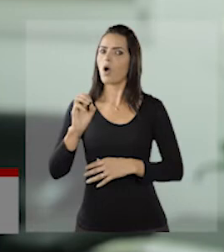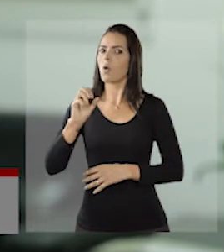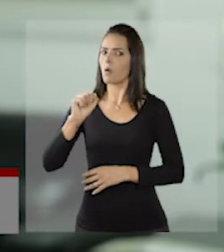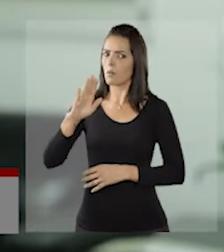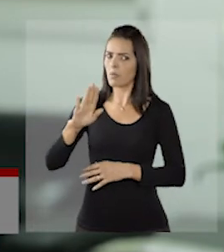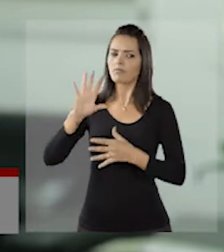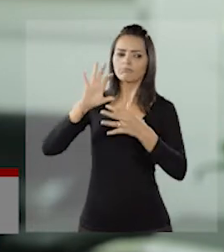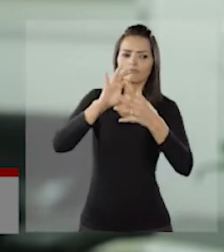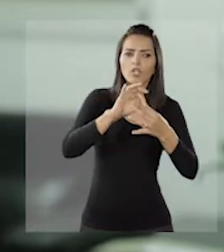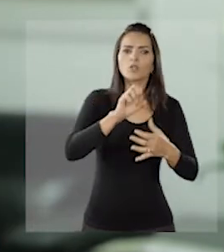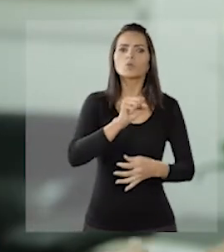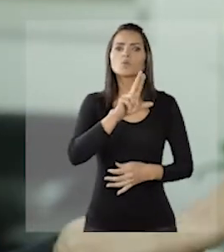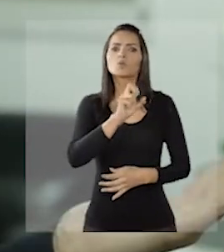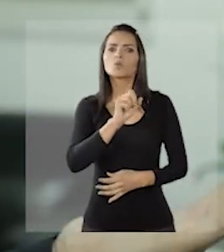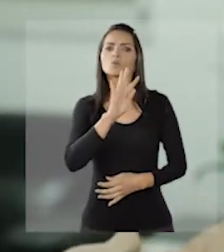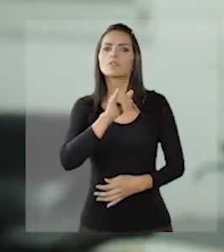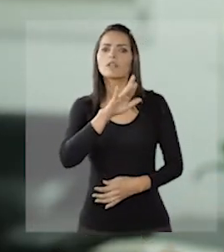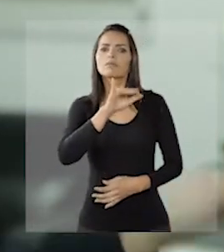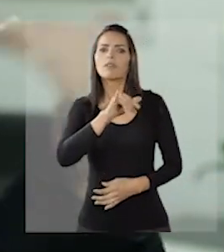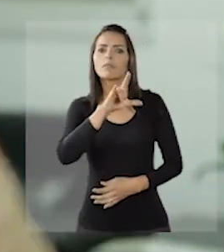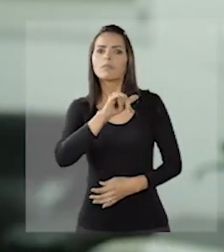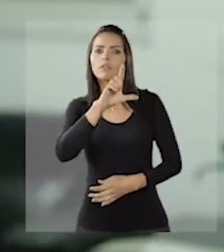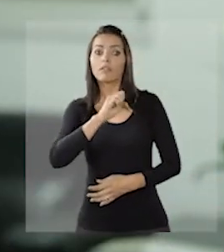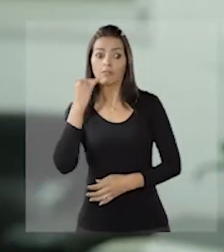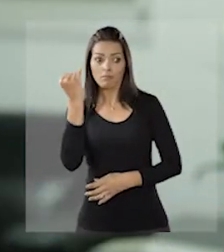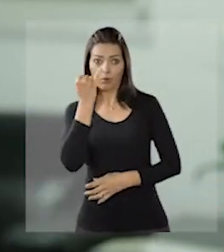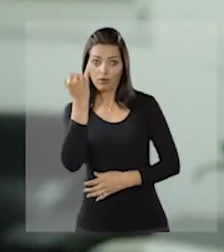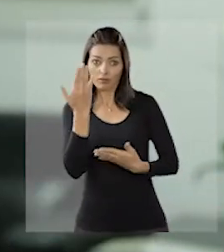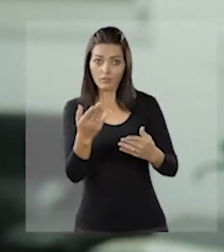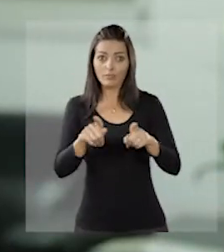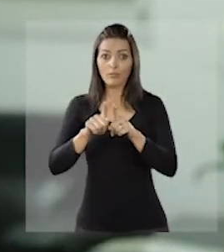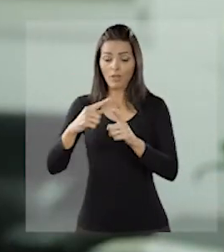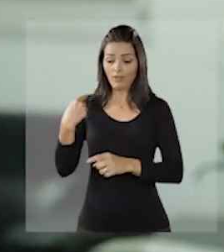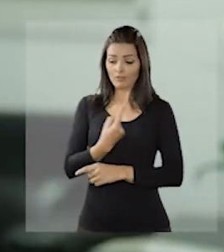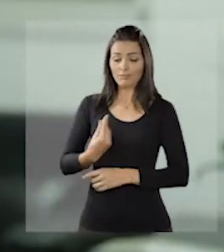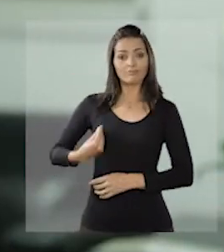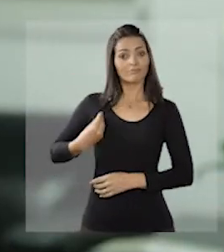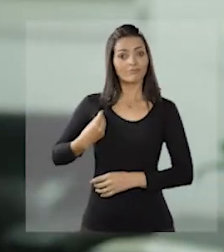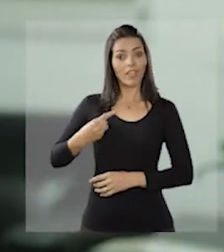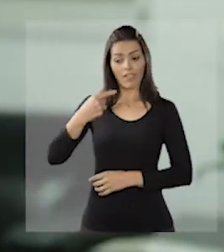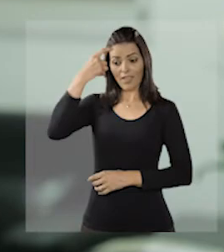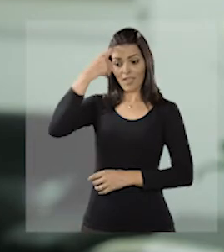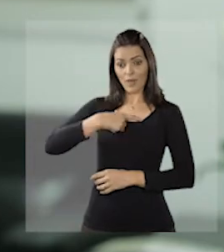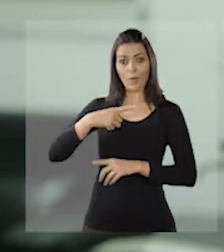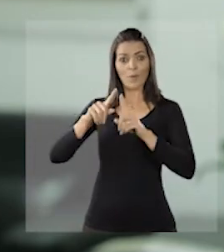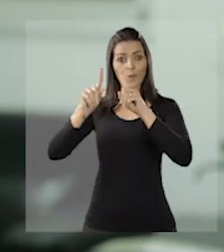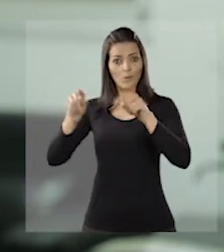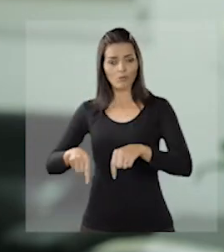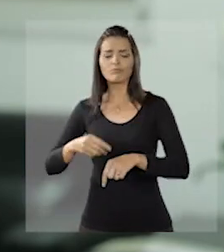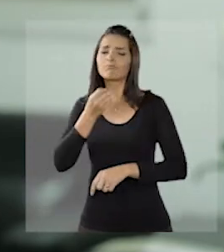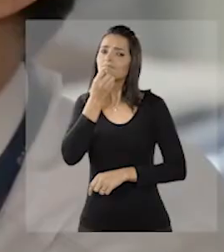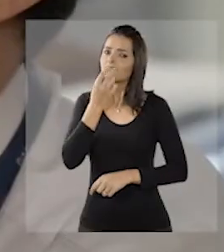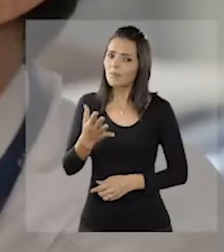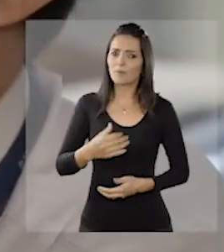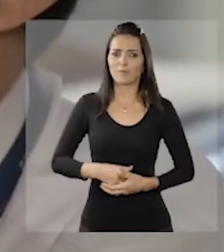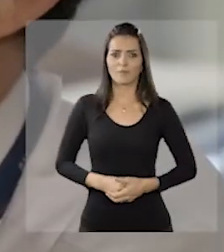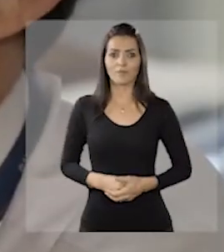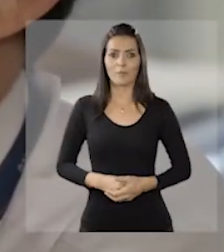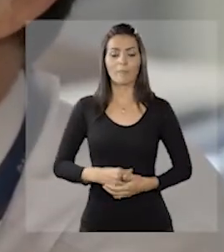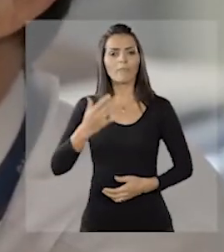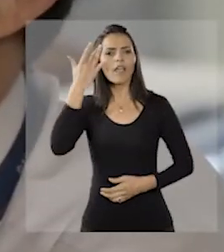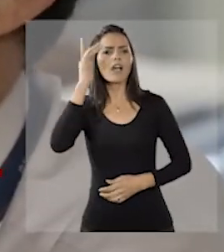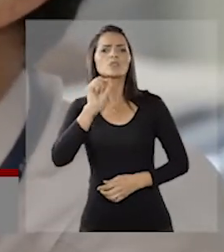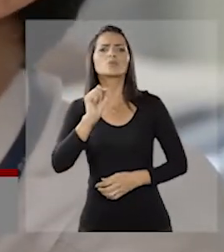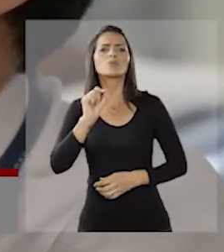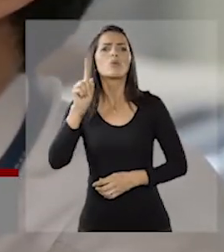a questão da sustentabilidade e a questão de poder fazer parte, né? Como funcionário, isso é muito bom. Eu acho que é um